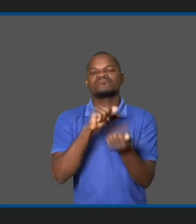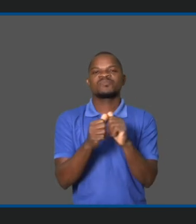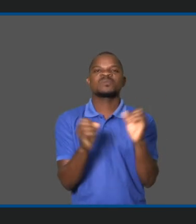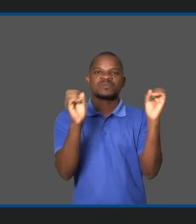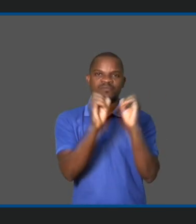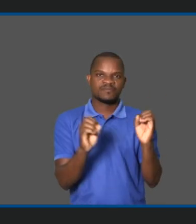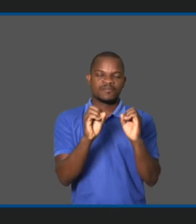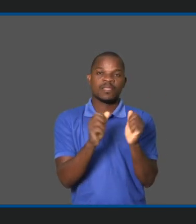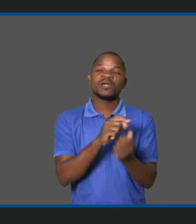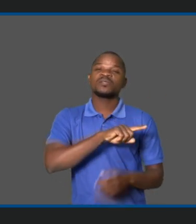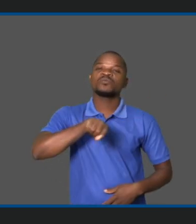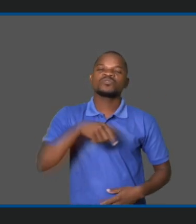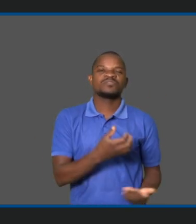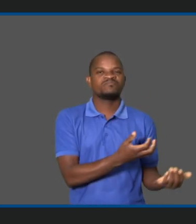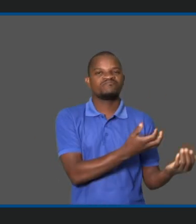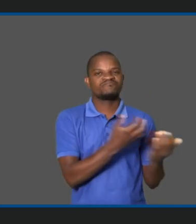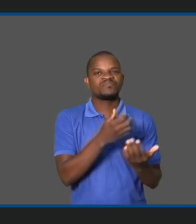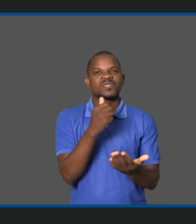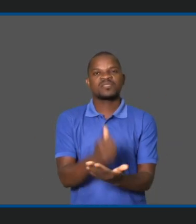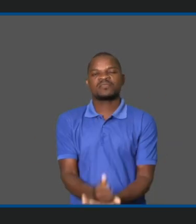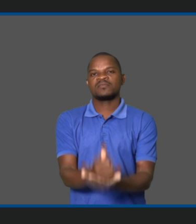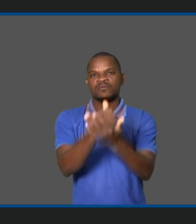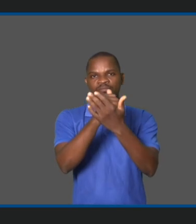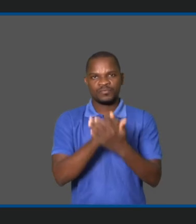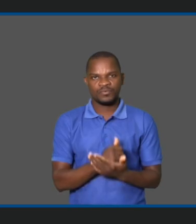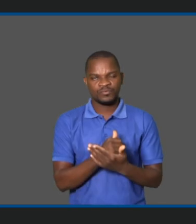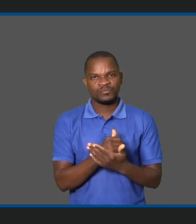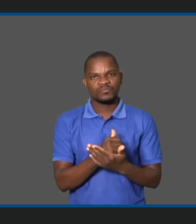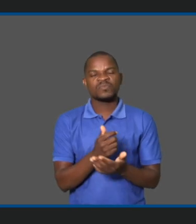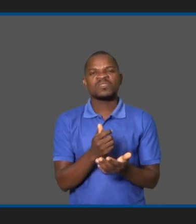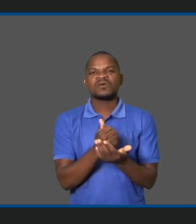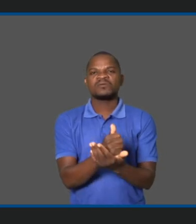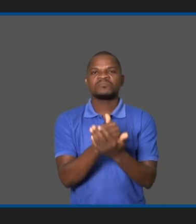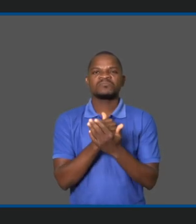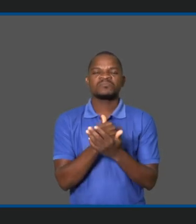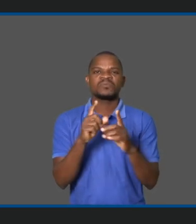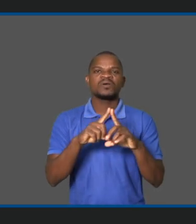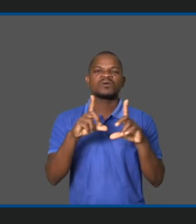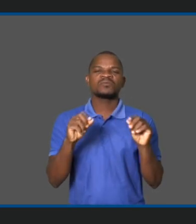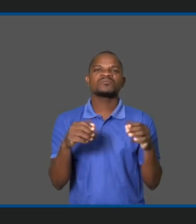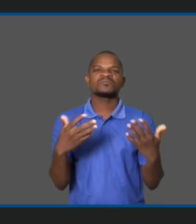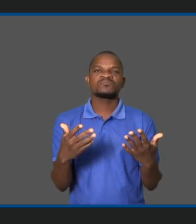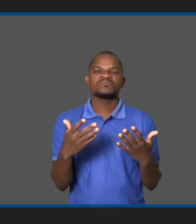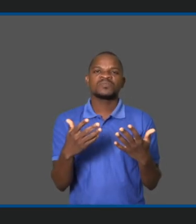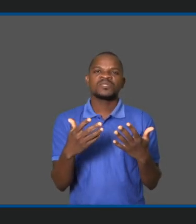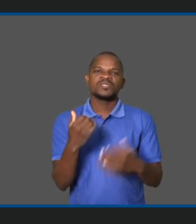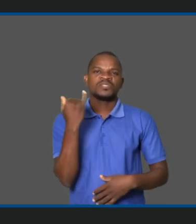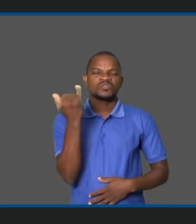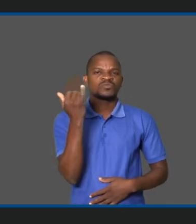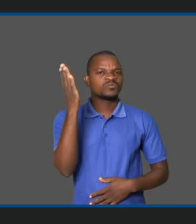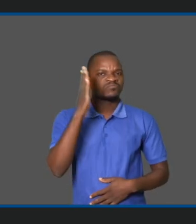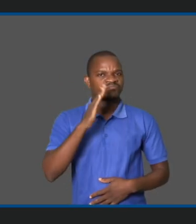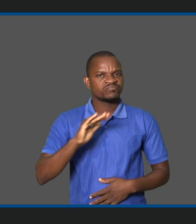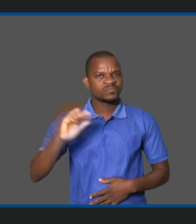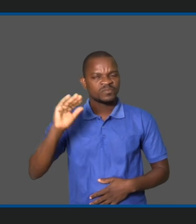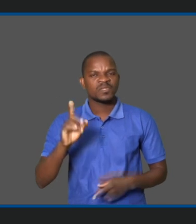Precisamos de apoio de parceiros nacionais, internacionais, porque temos este grupo que está a funcionar muito bem, o famoso está